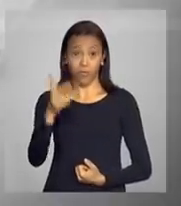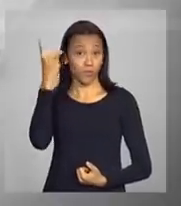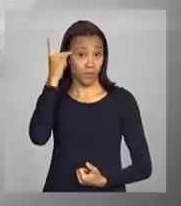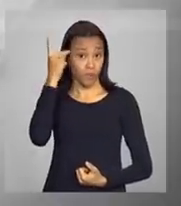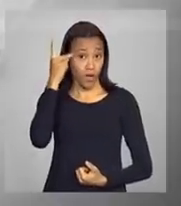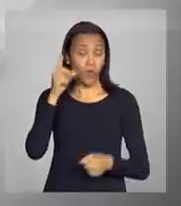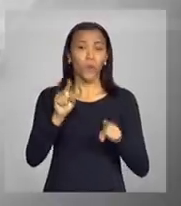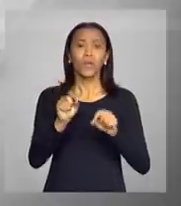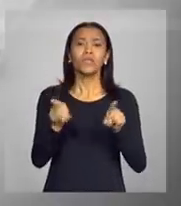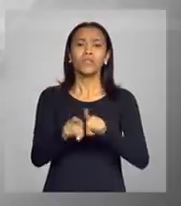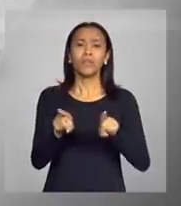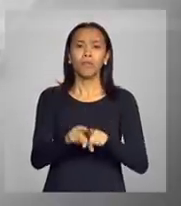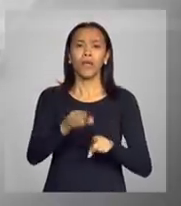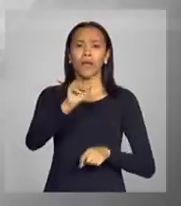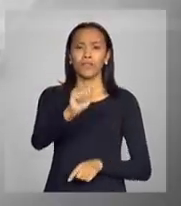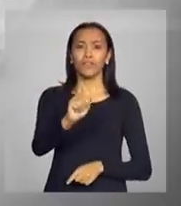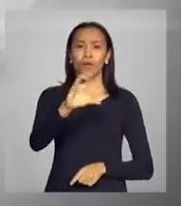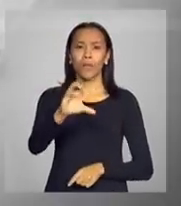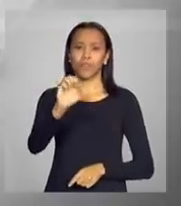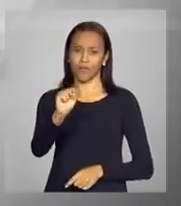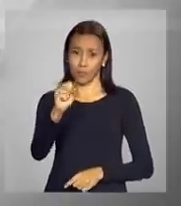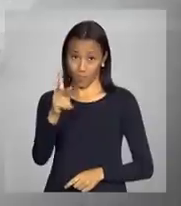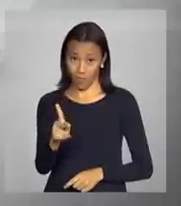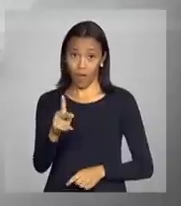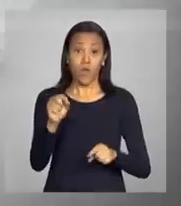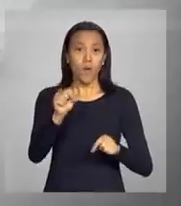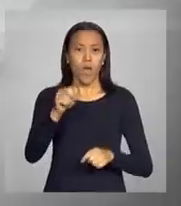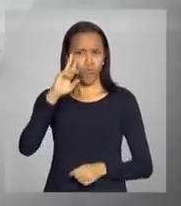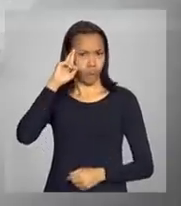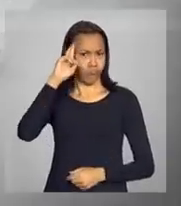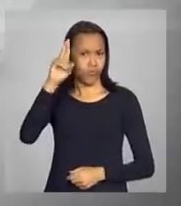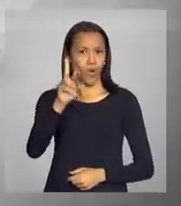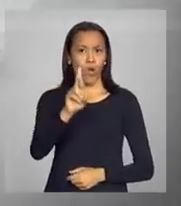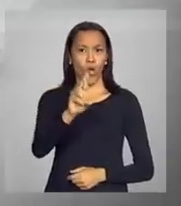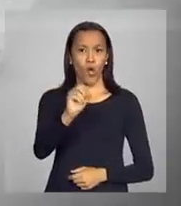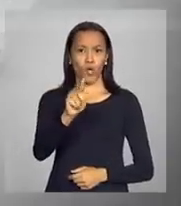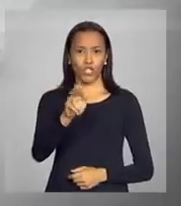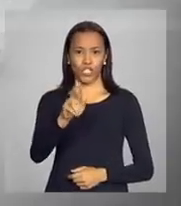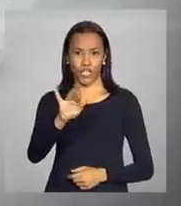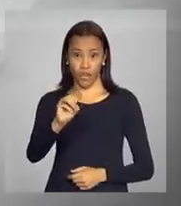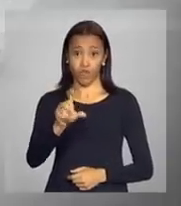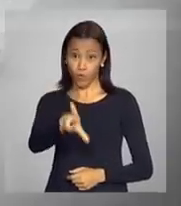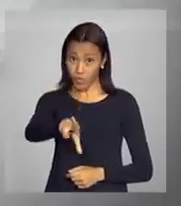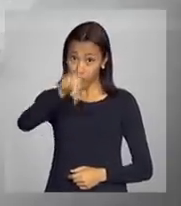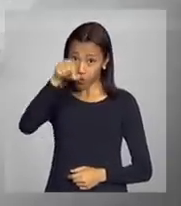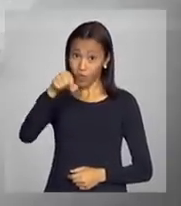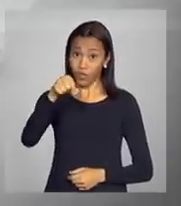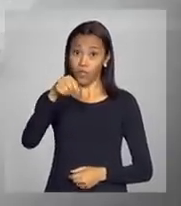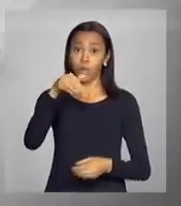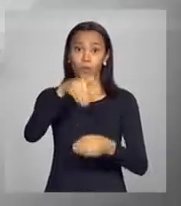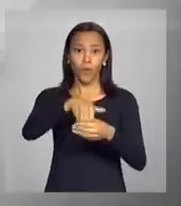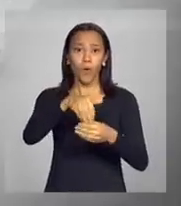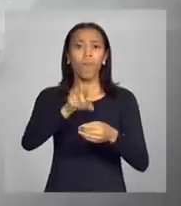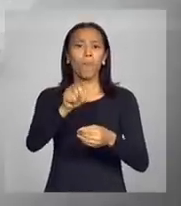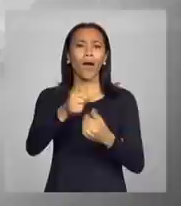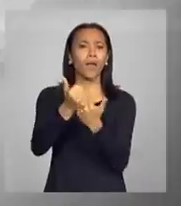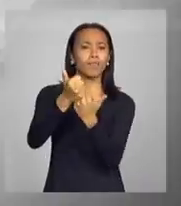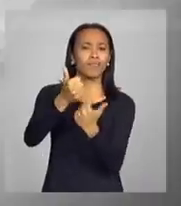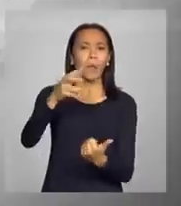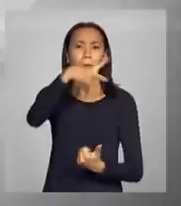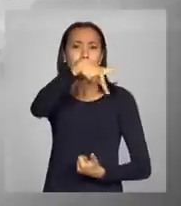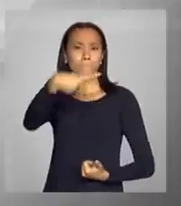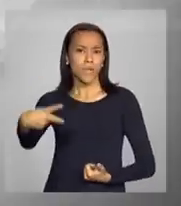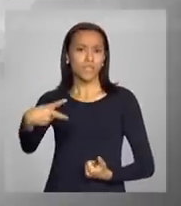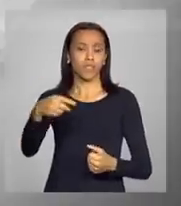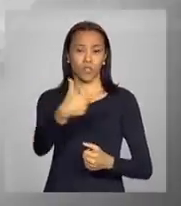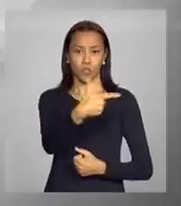São Paulo e a Associação Comercial de São Paulo. O empresário Rogério Amato foi reeleito para o cargo de